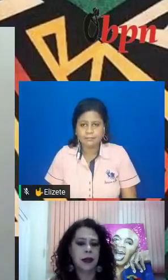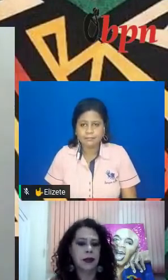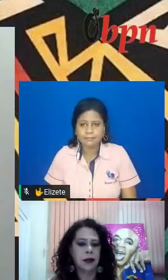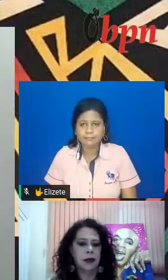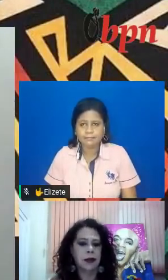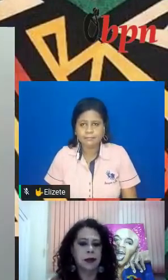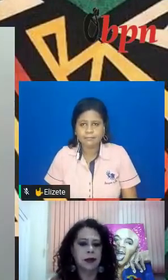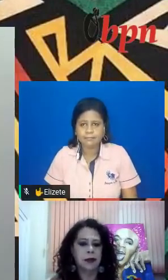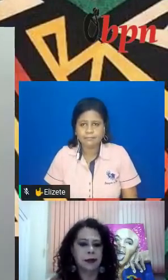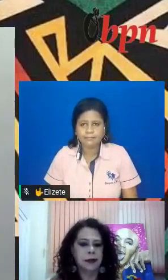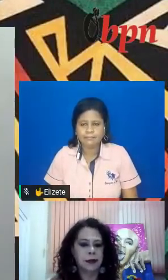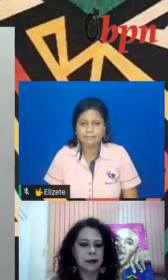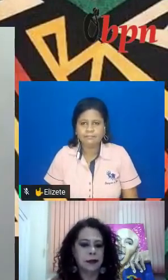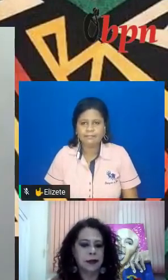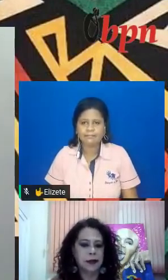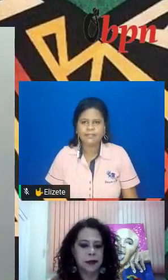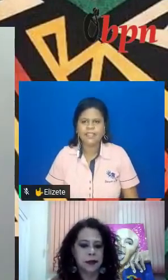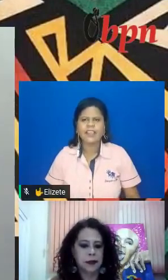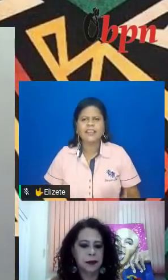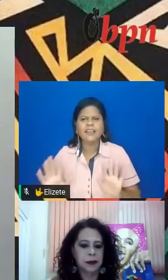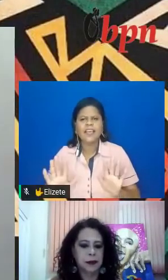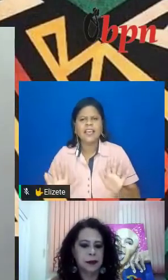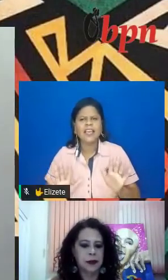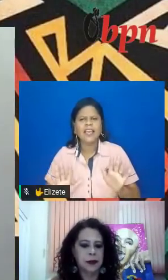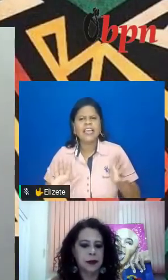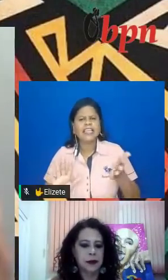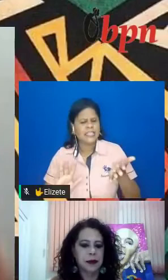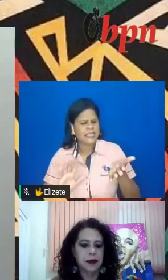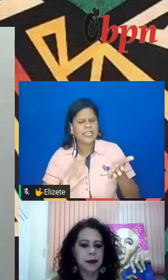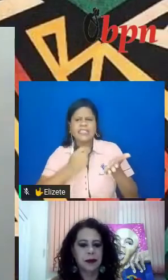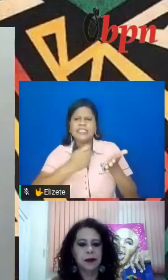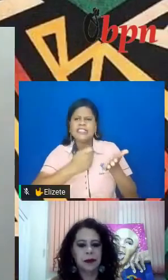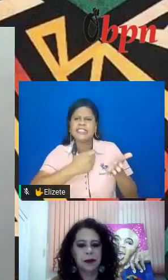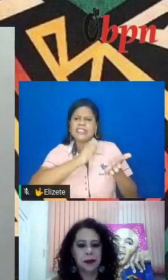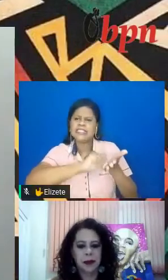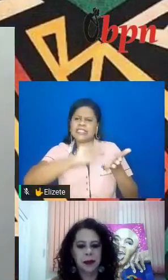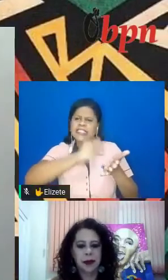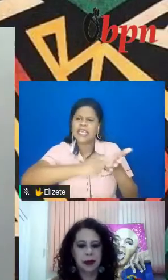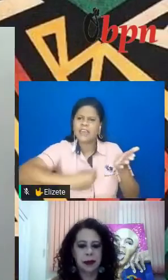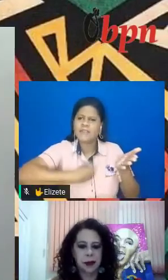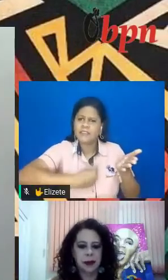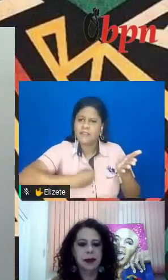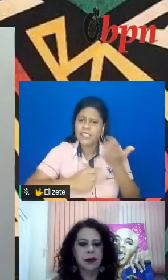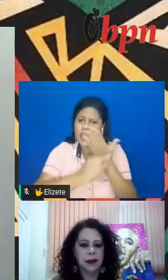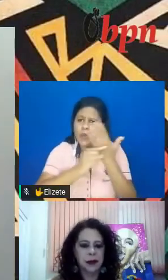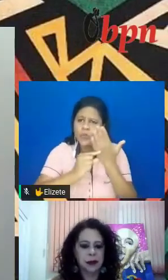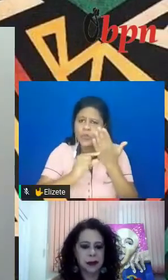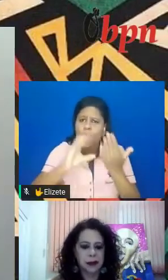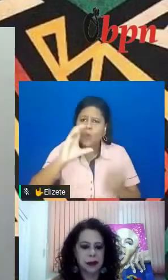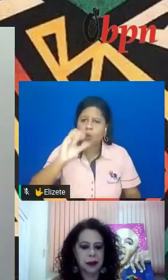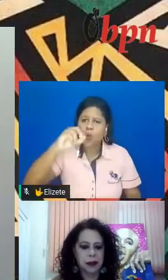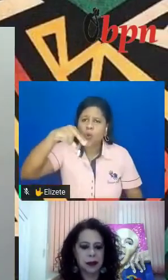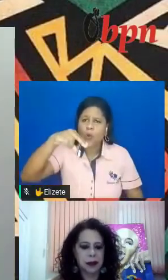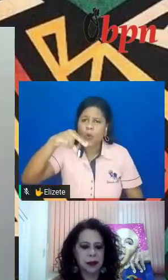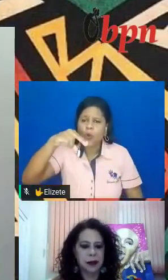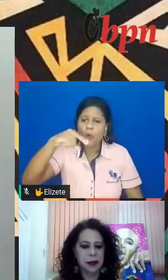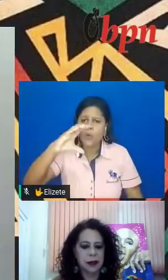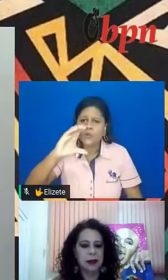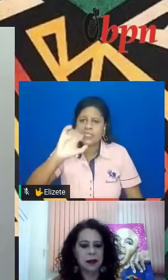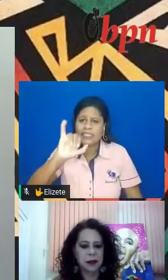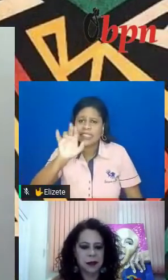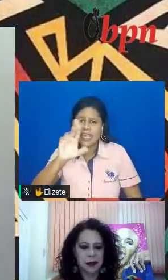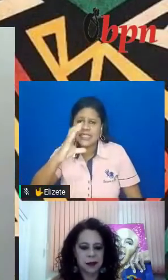Se você quer escrever Bênção de Conceição Evarista, escrever de nós, hoje eu já estou super cansada, mas está fácil, é só entrar no